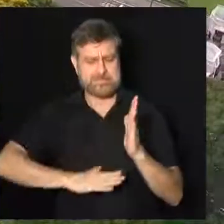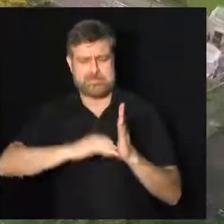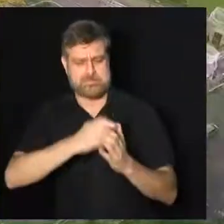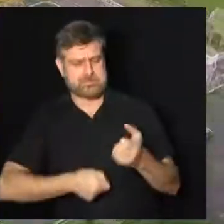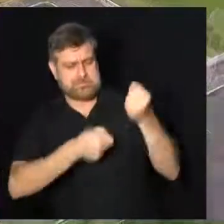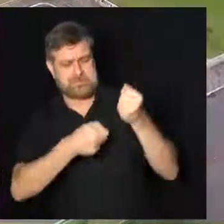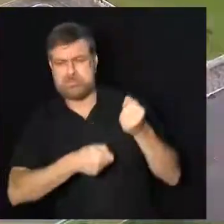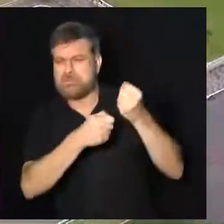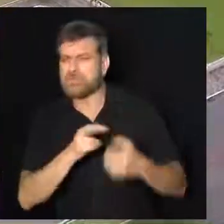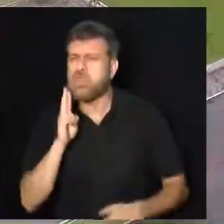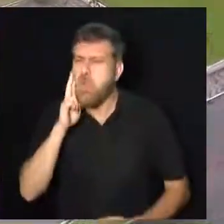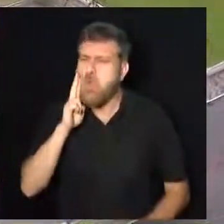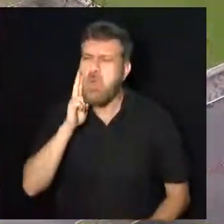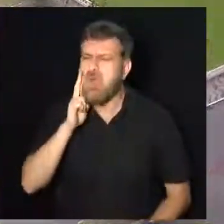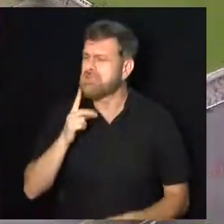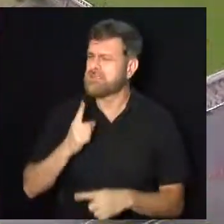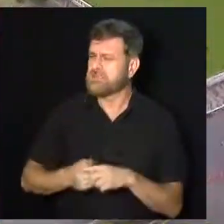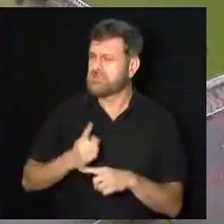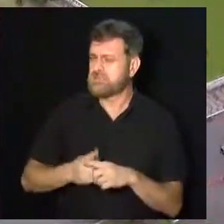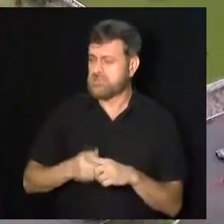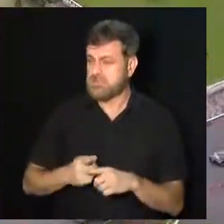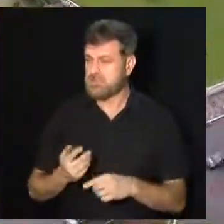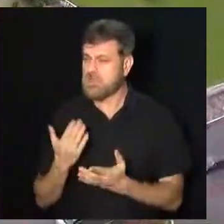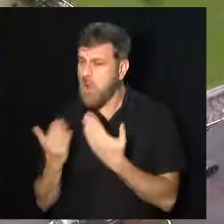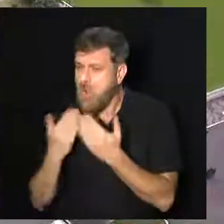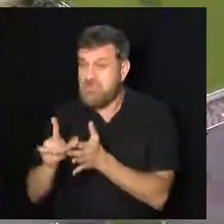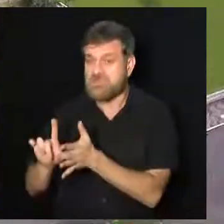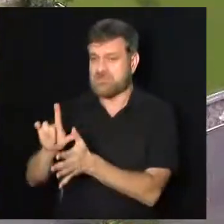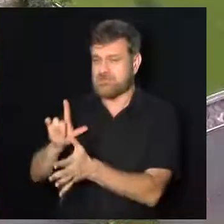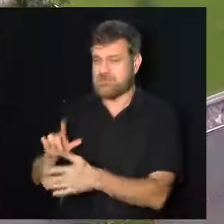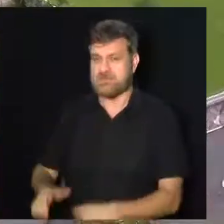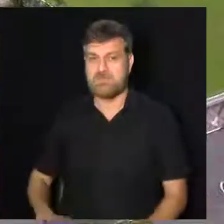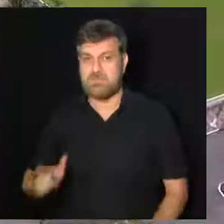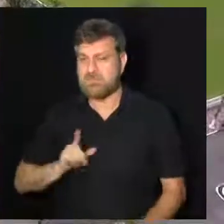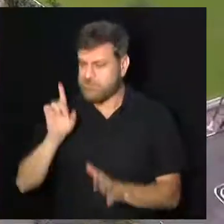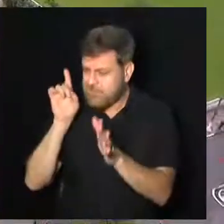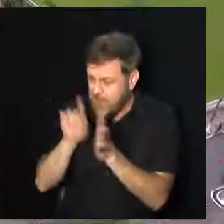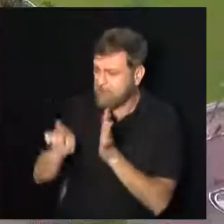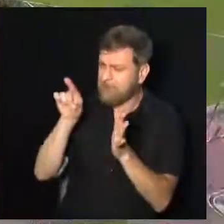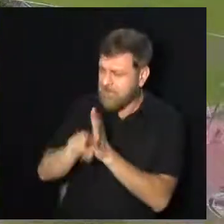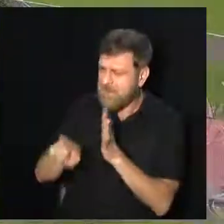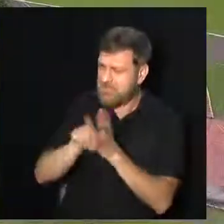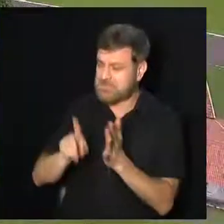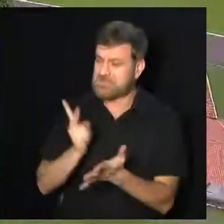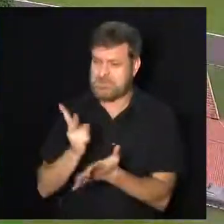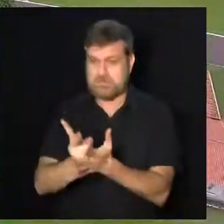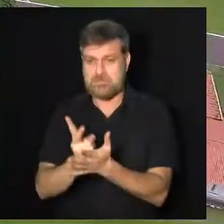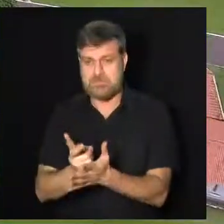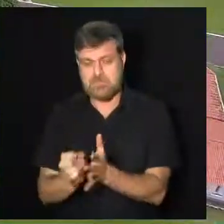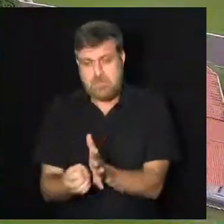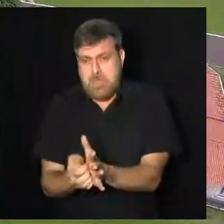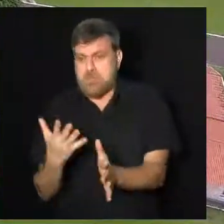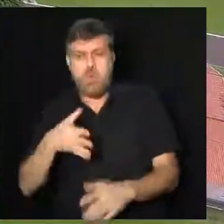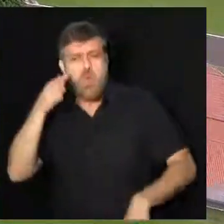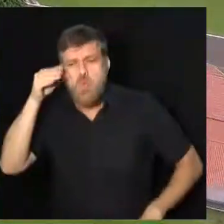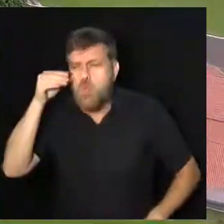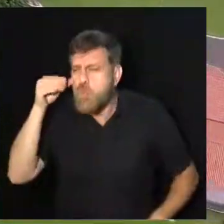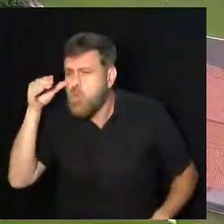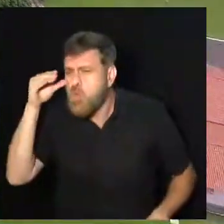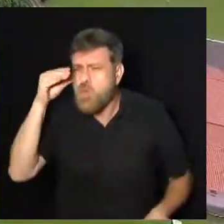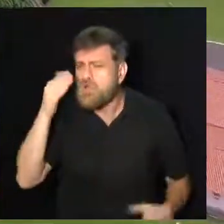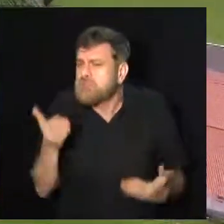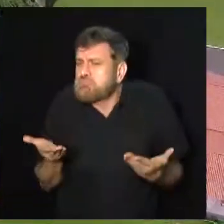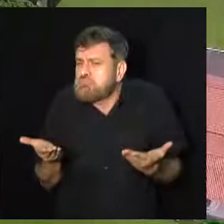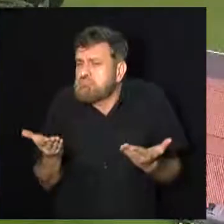estava conversando antes do início do jornal, e é uma pergunta que todo mundo faz, talvez muitos tenham curiosidade também, né,